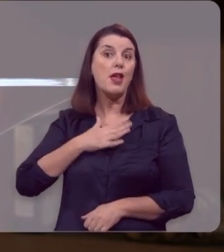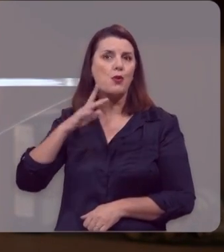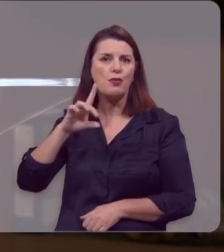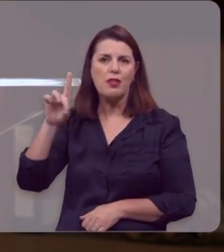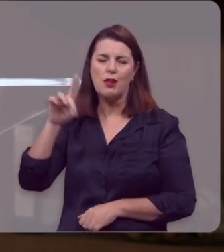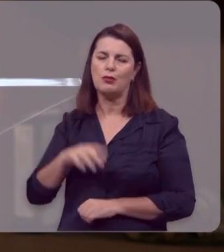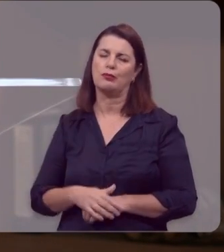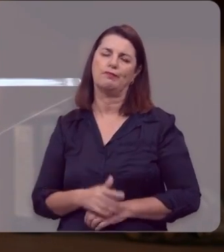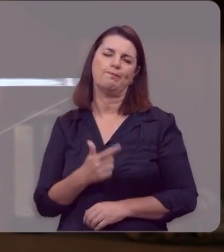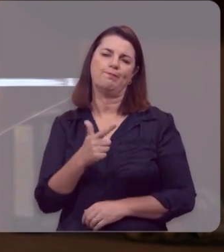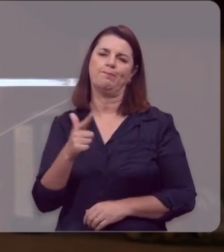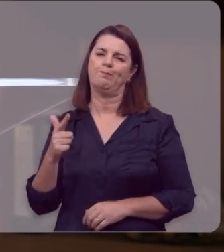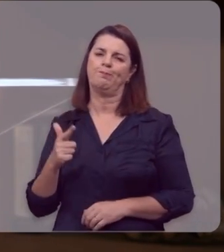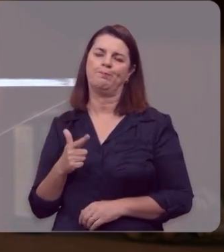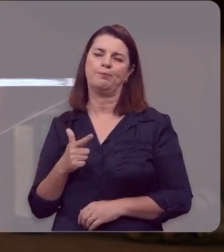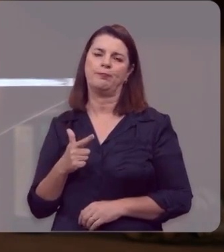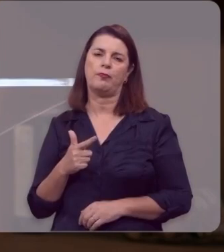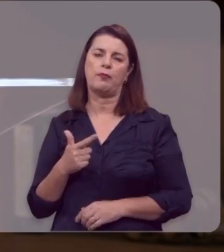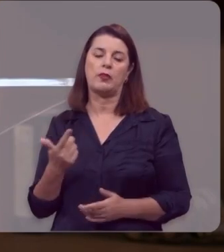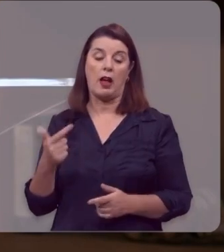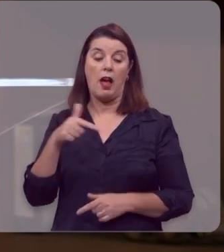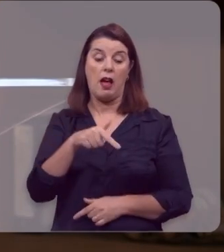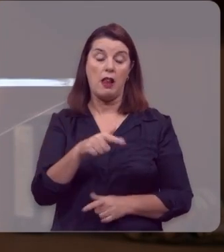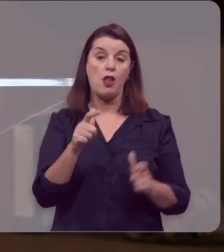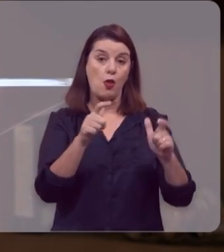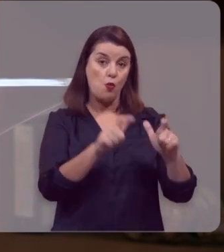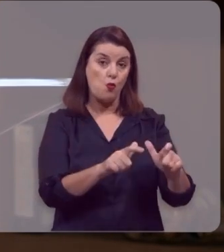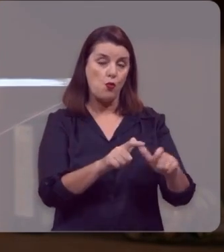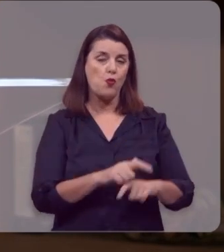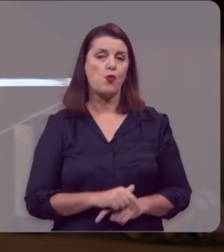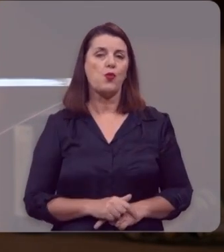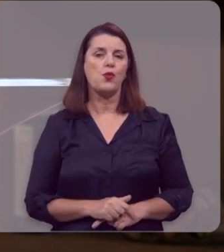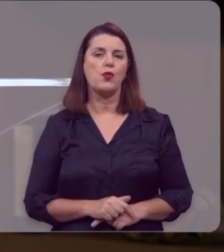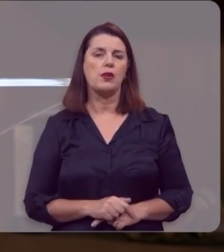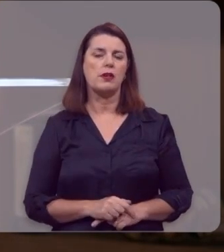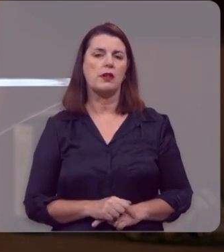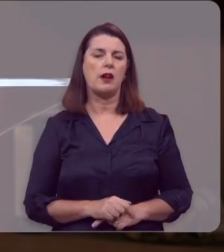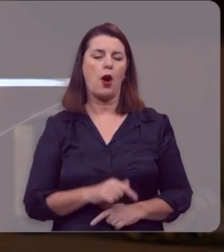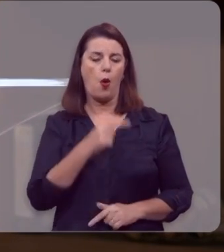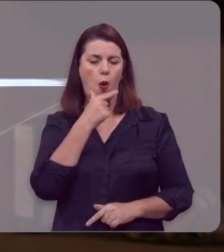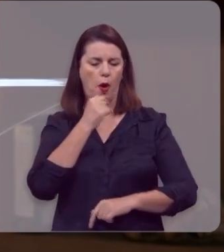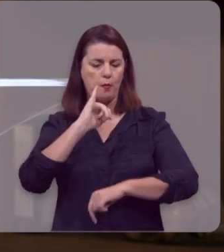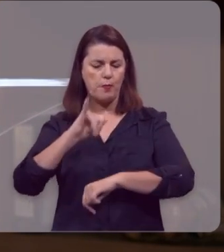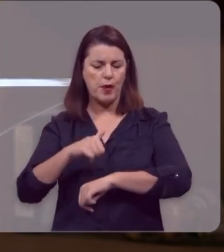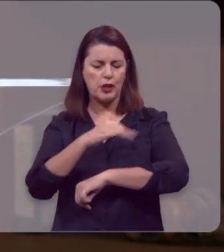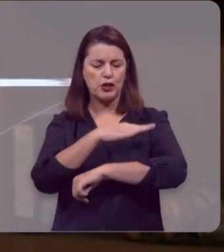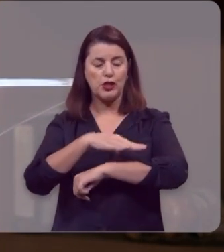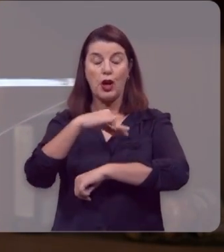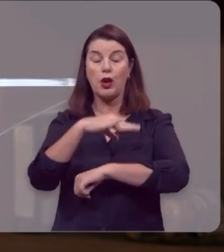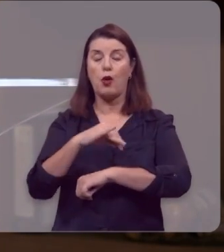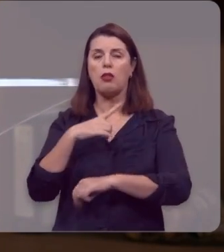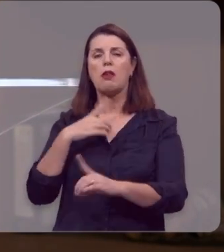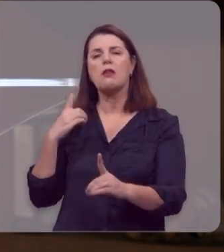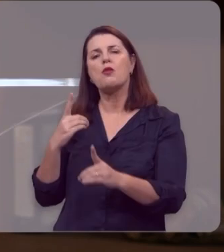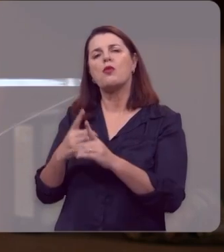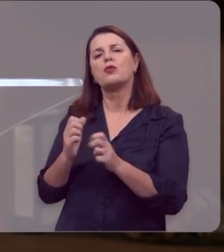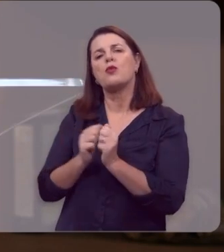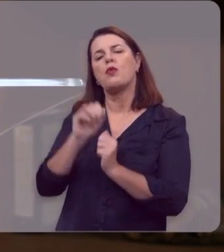Deus. E ali no Val de Jaboque, o Jacó vai ter um encontro com